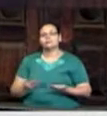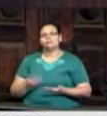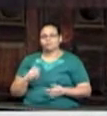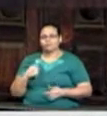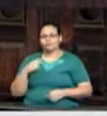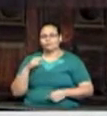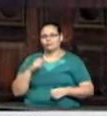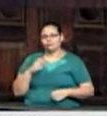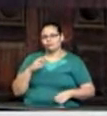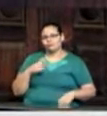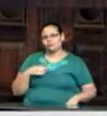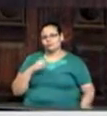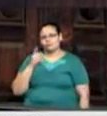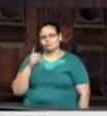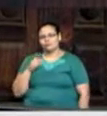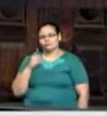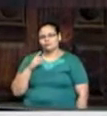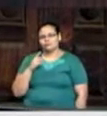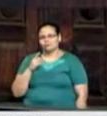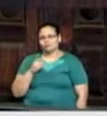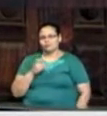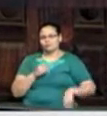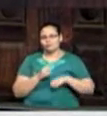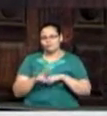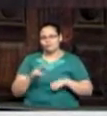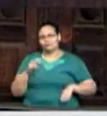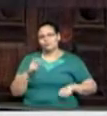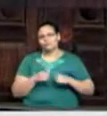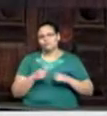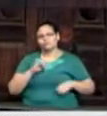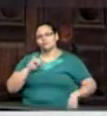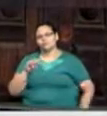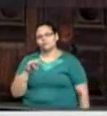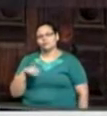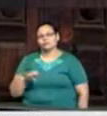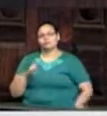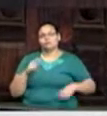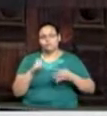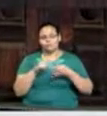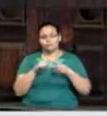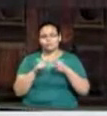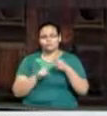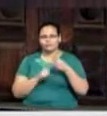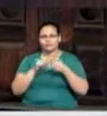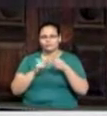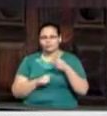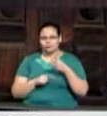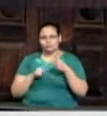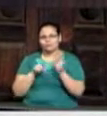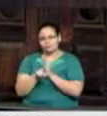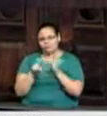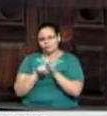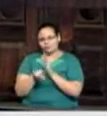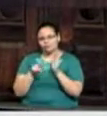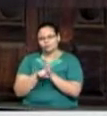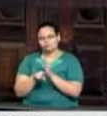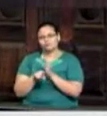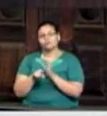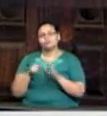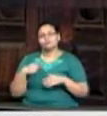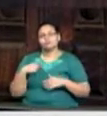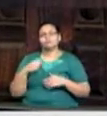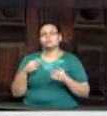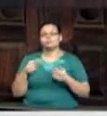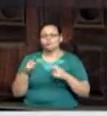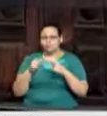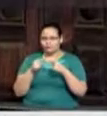Dr. Giulianelli, eu queria aqui abordar com brevidade 3 questões, sendo a primeira delas, mais